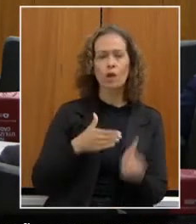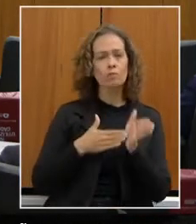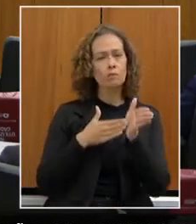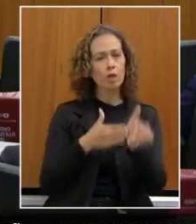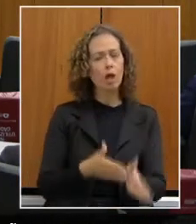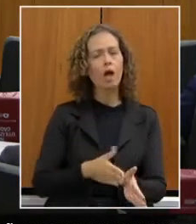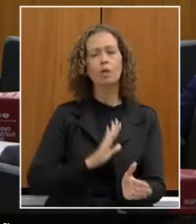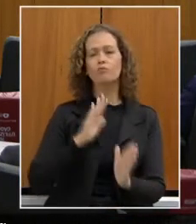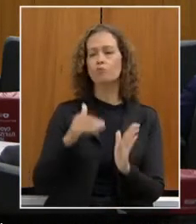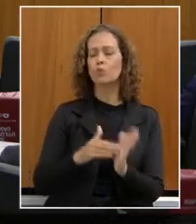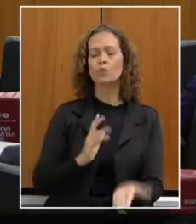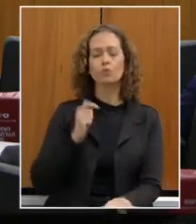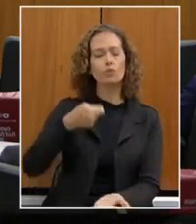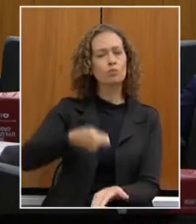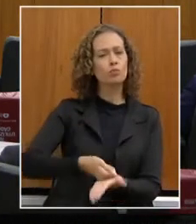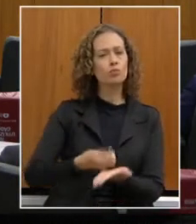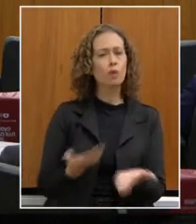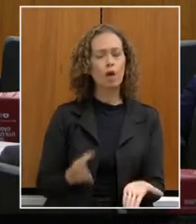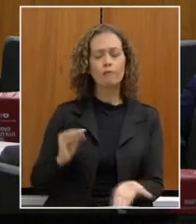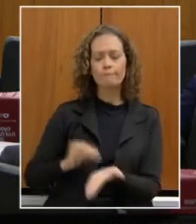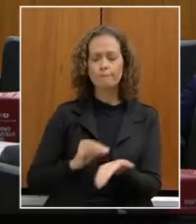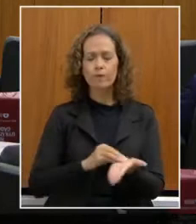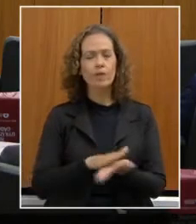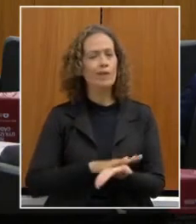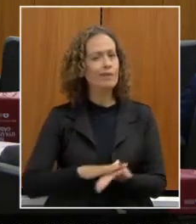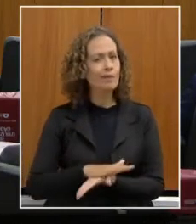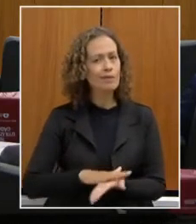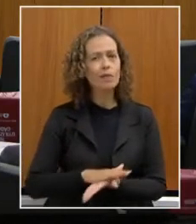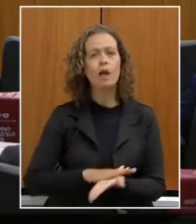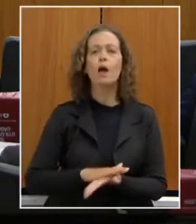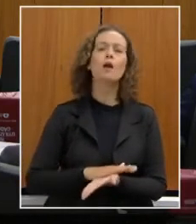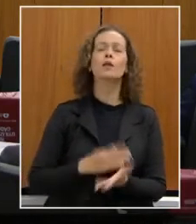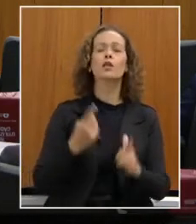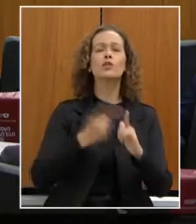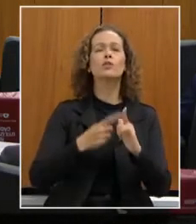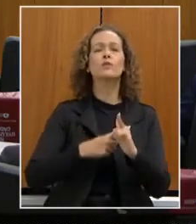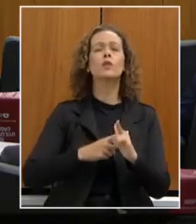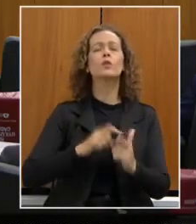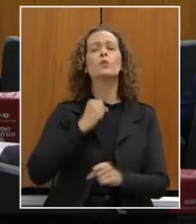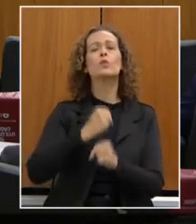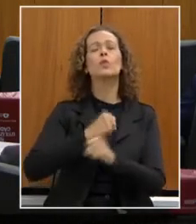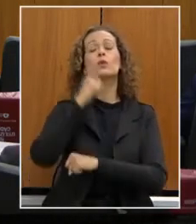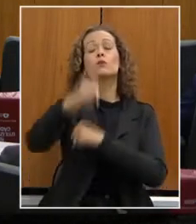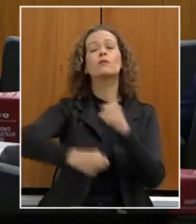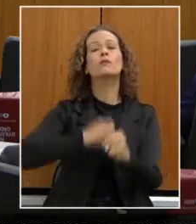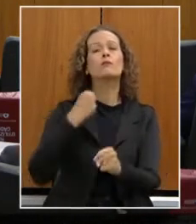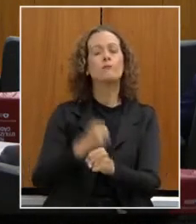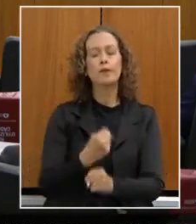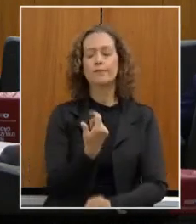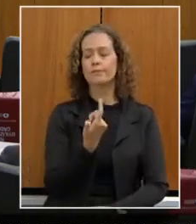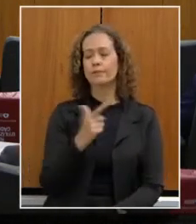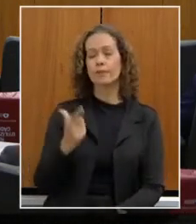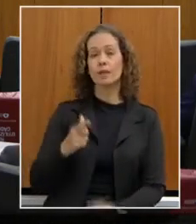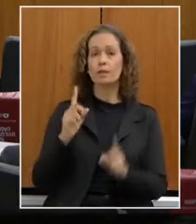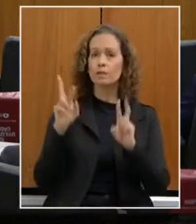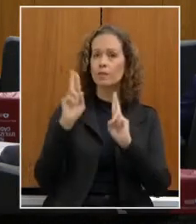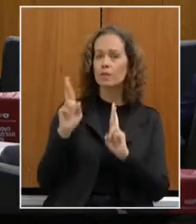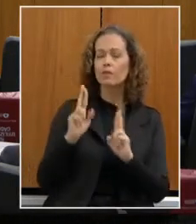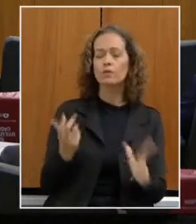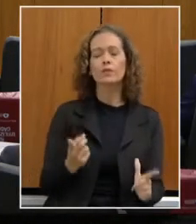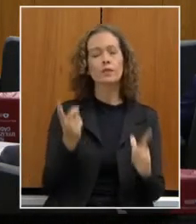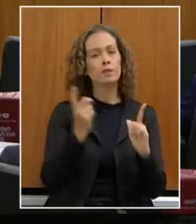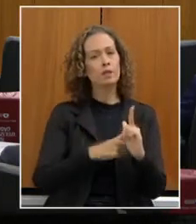os pagos e não restará então restos a pagar deste ano para o ano que vem, que não seja do final do ano e a expectativa da dívida